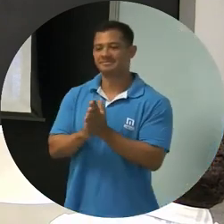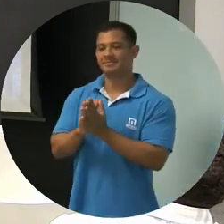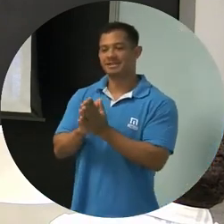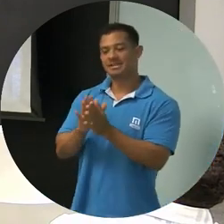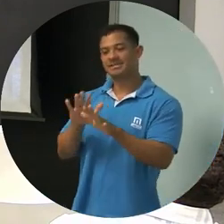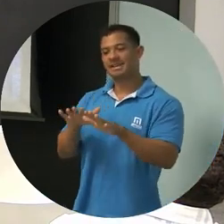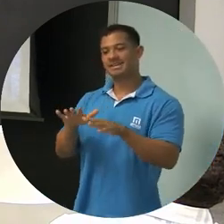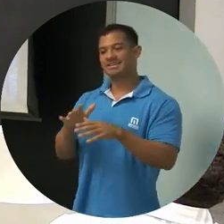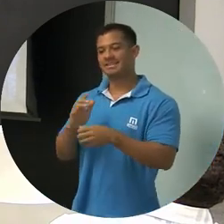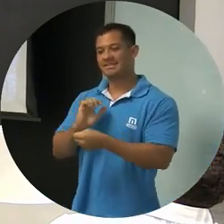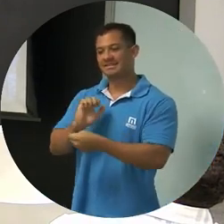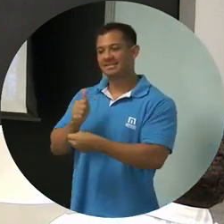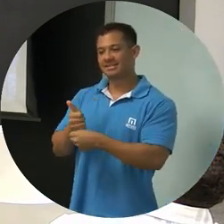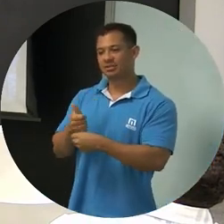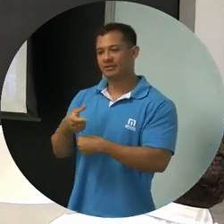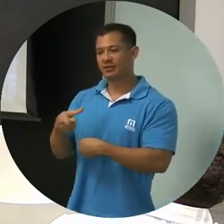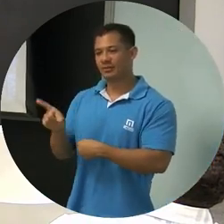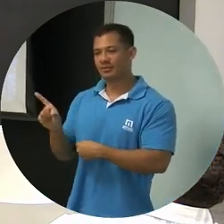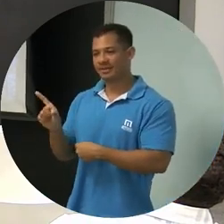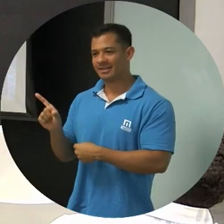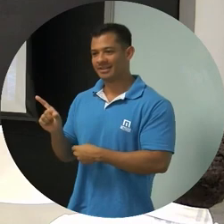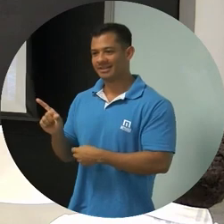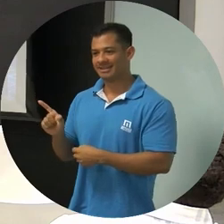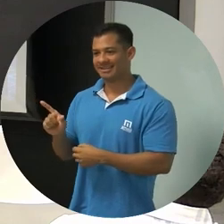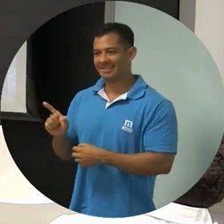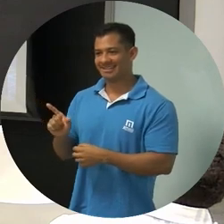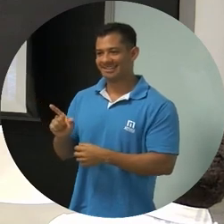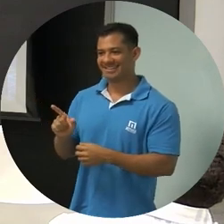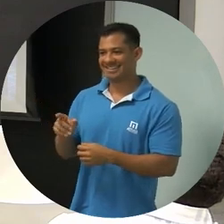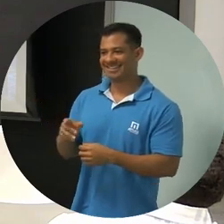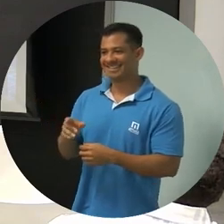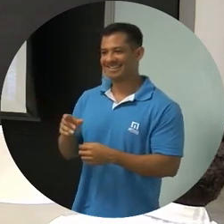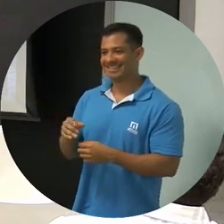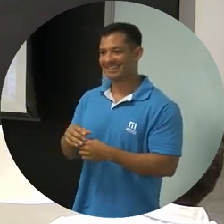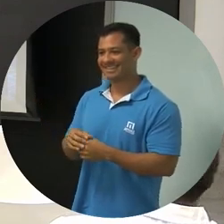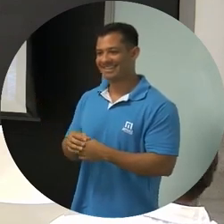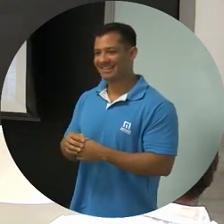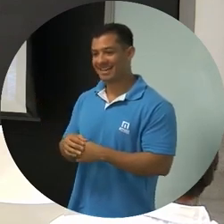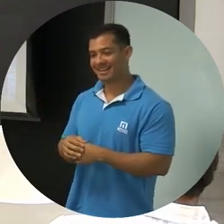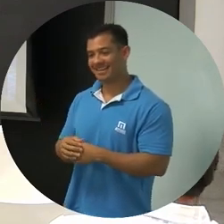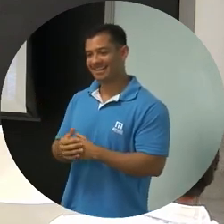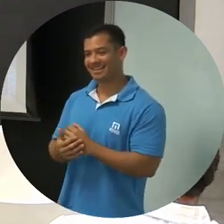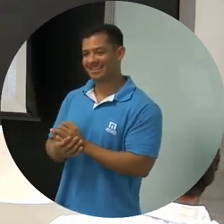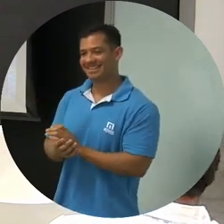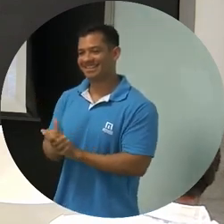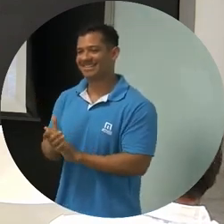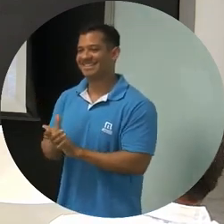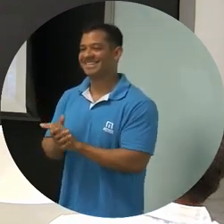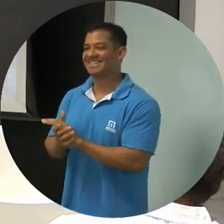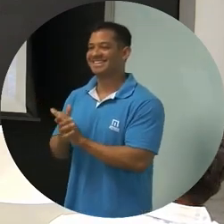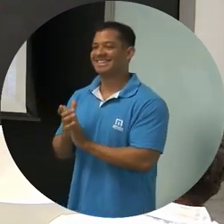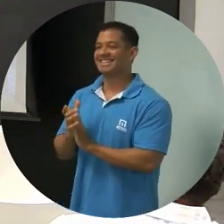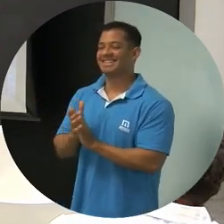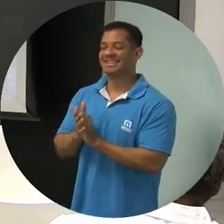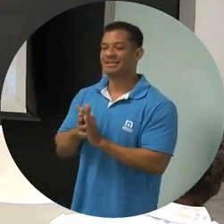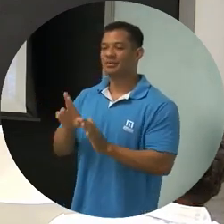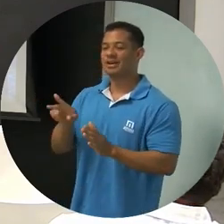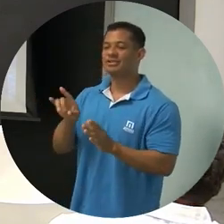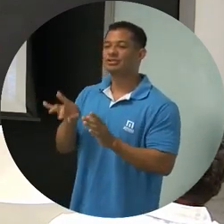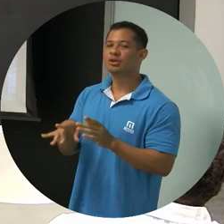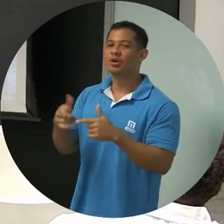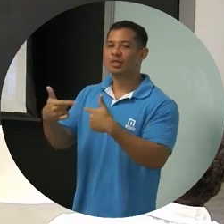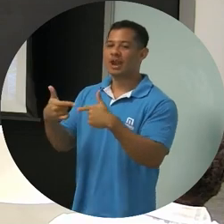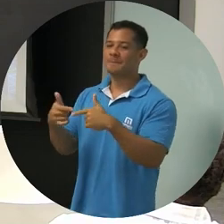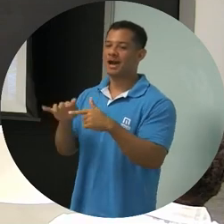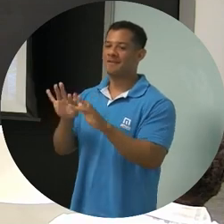forma, do que está envolvido também, porque como o Denis falou, não é só o trabalho